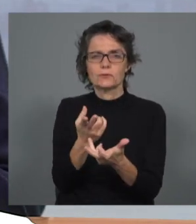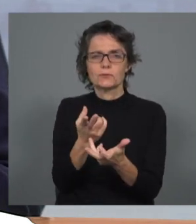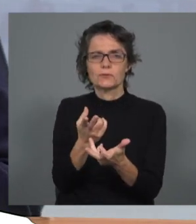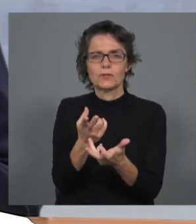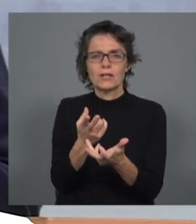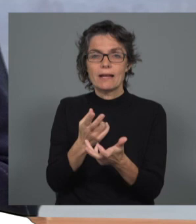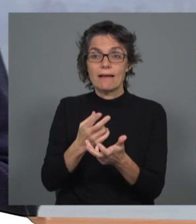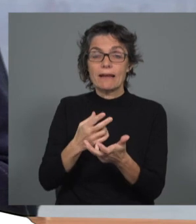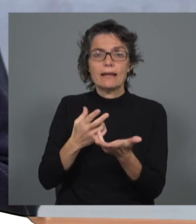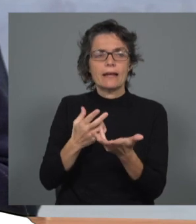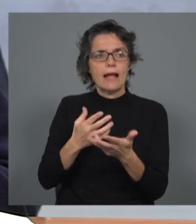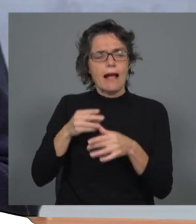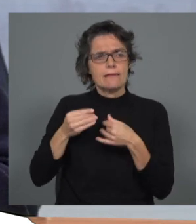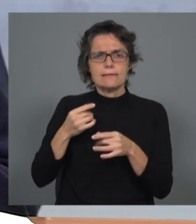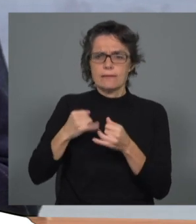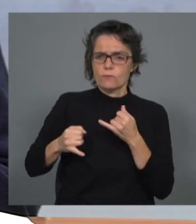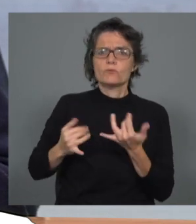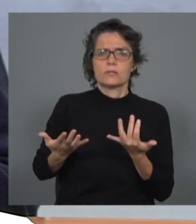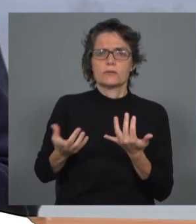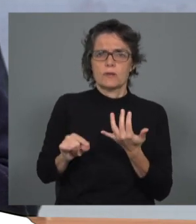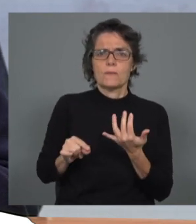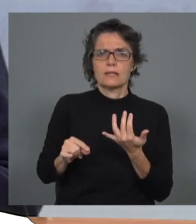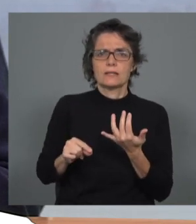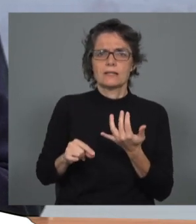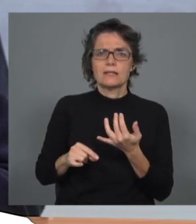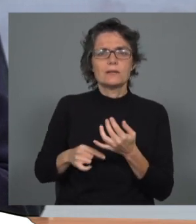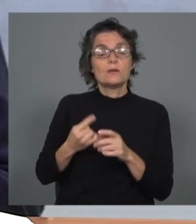e corre riscos, enfrenta riscos para